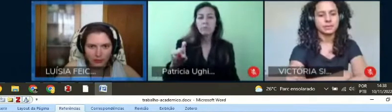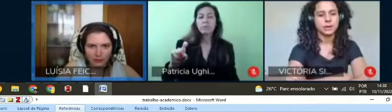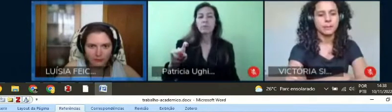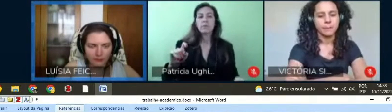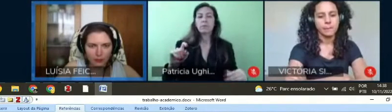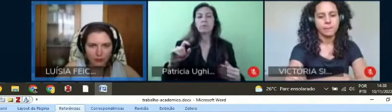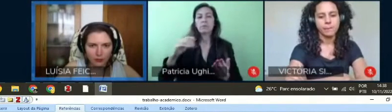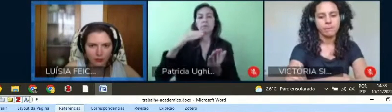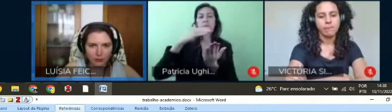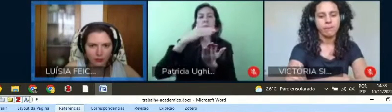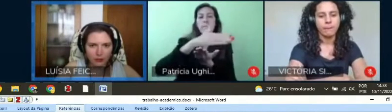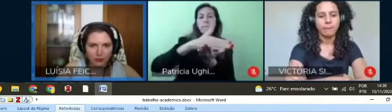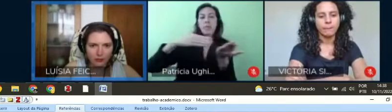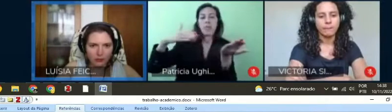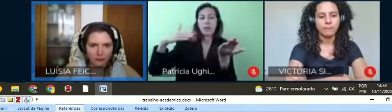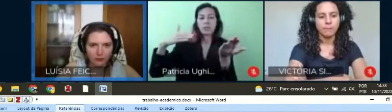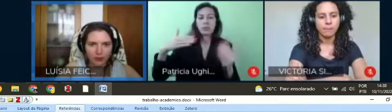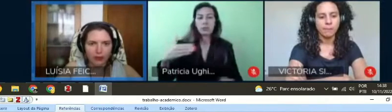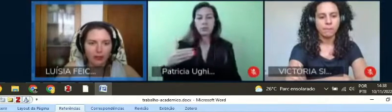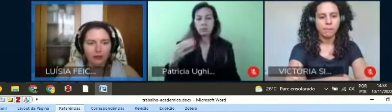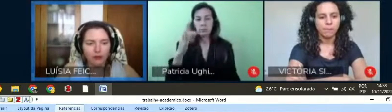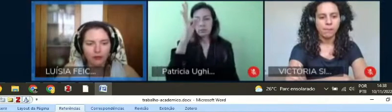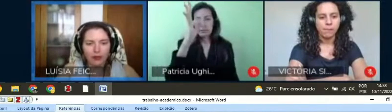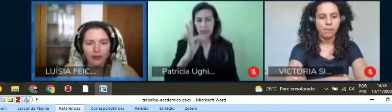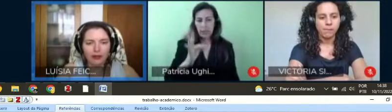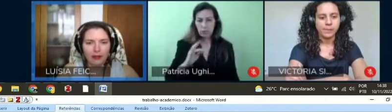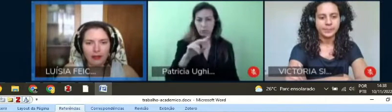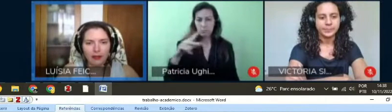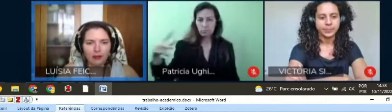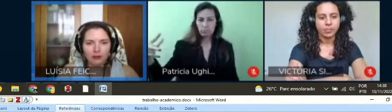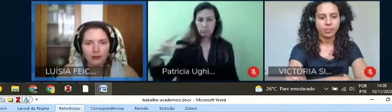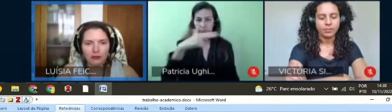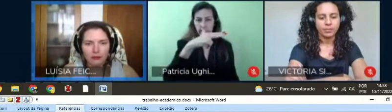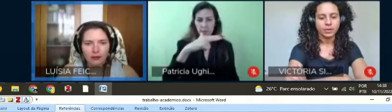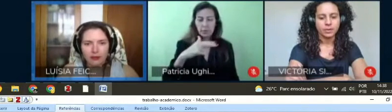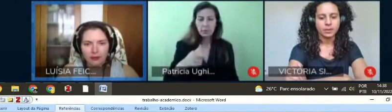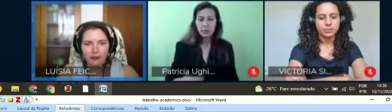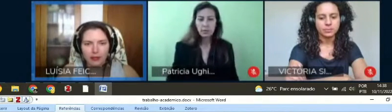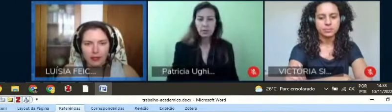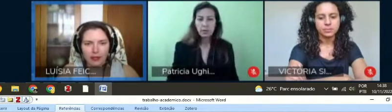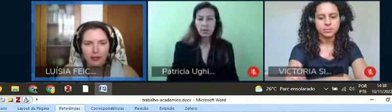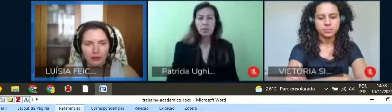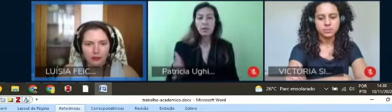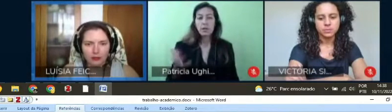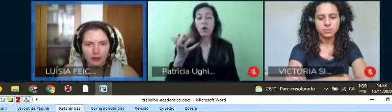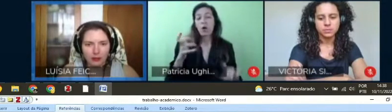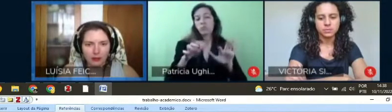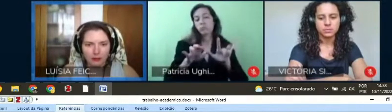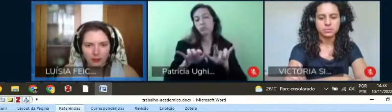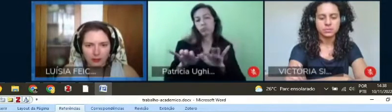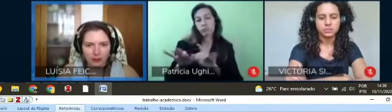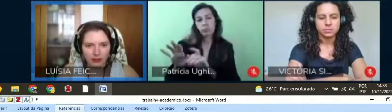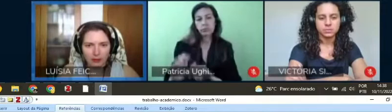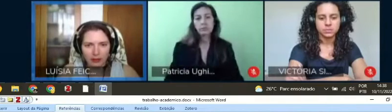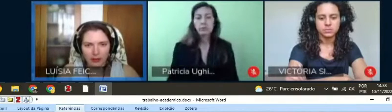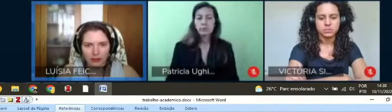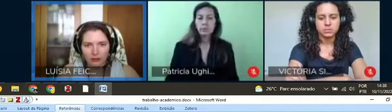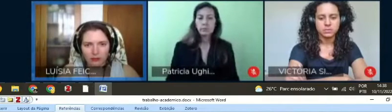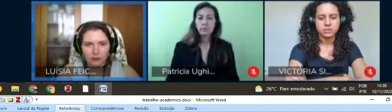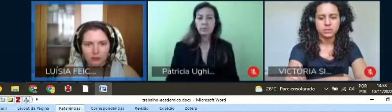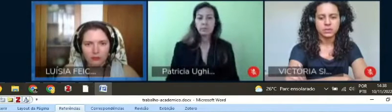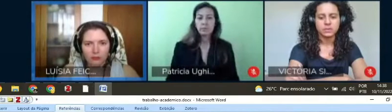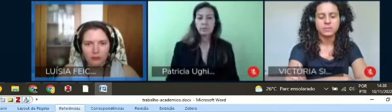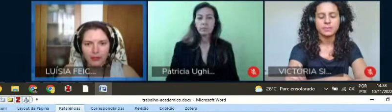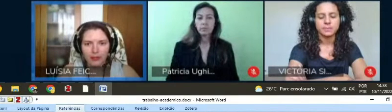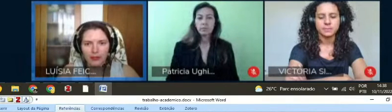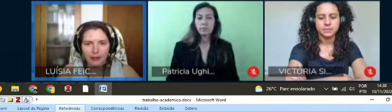eu estou aqui no meu texto e vou falar: a Universidade